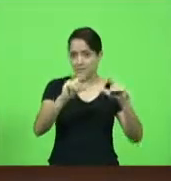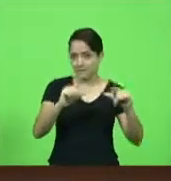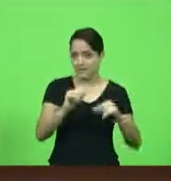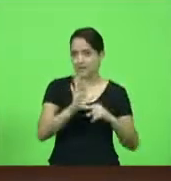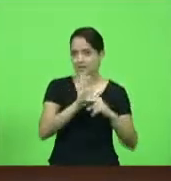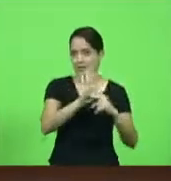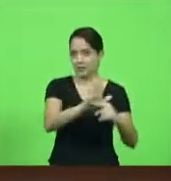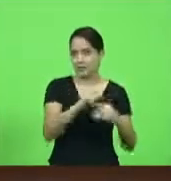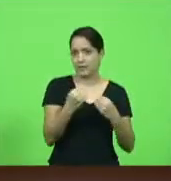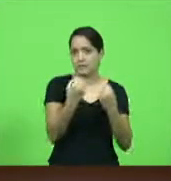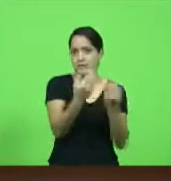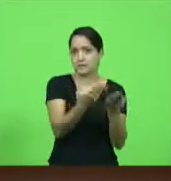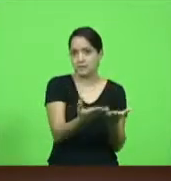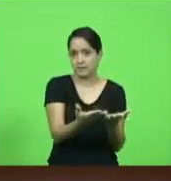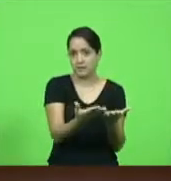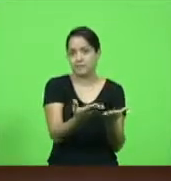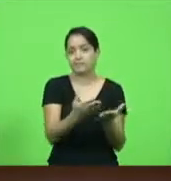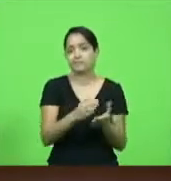do governo federal.